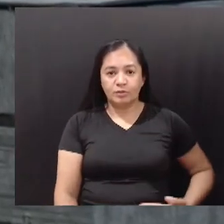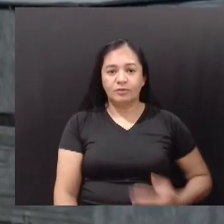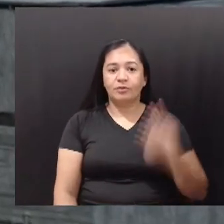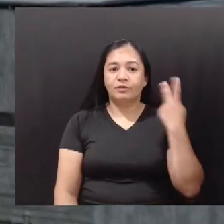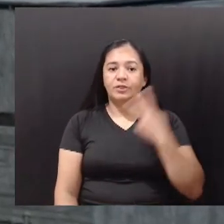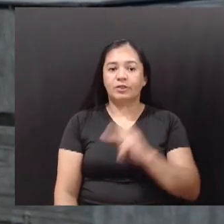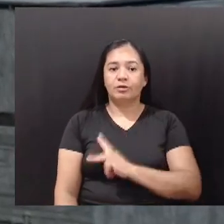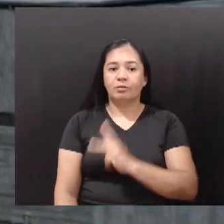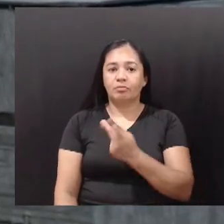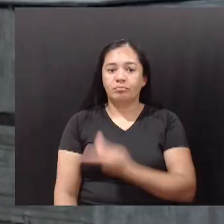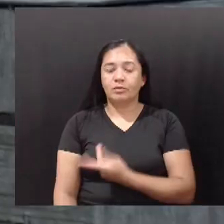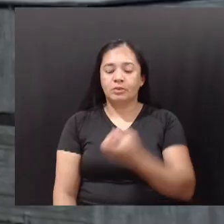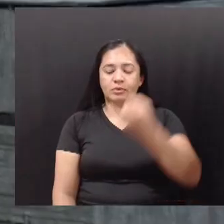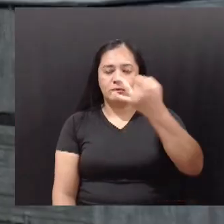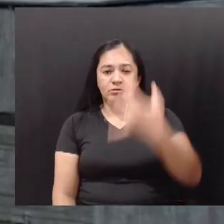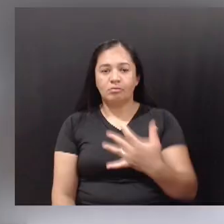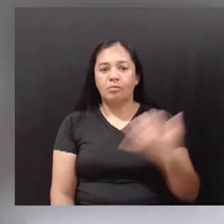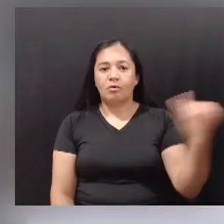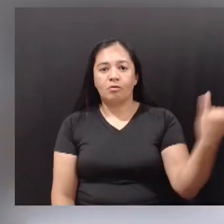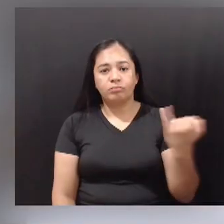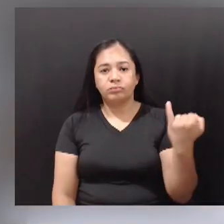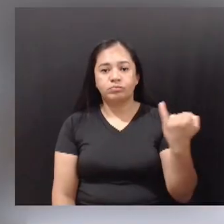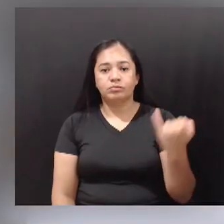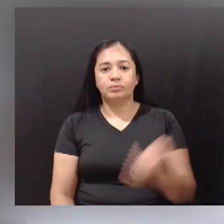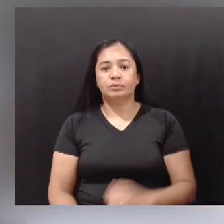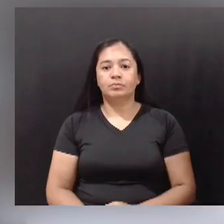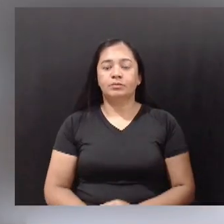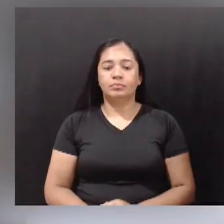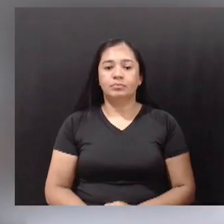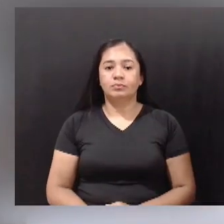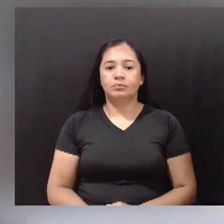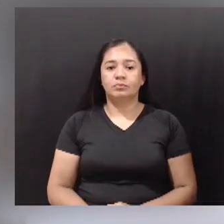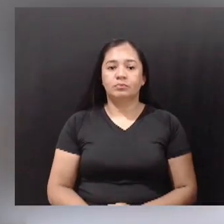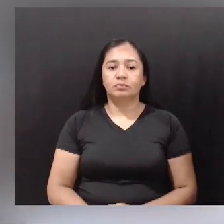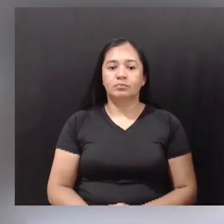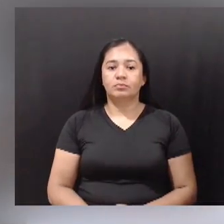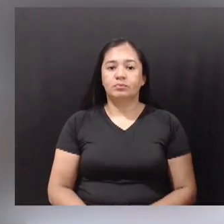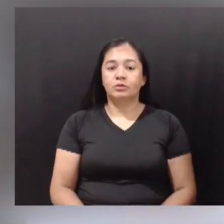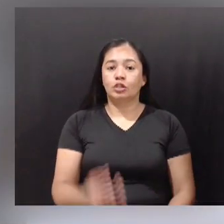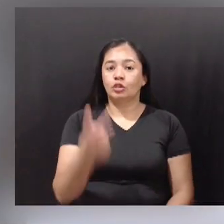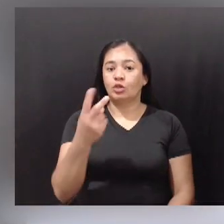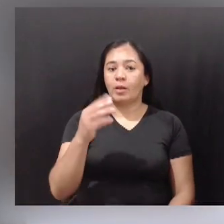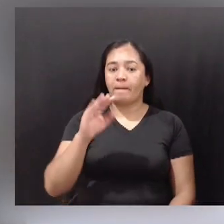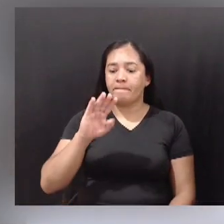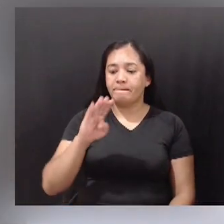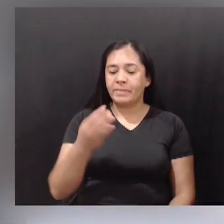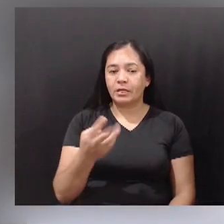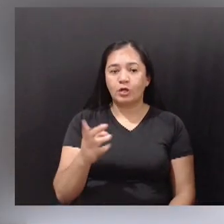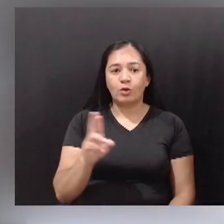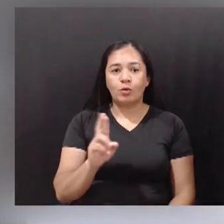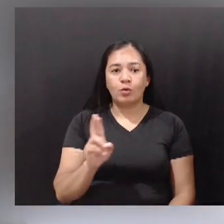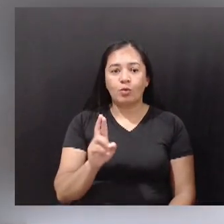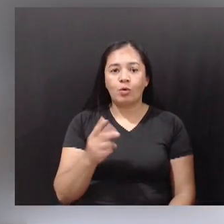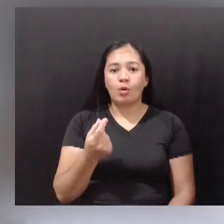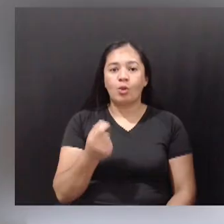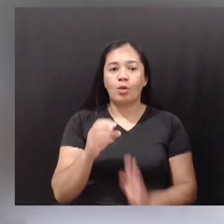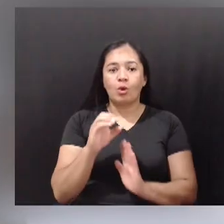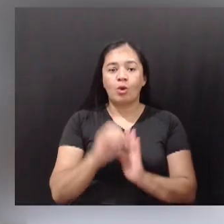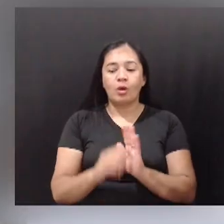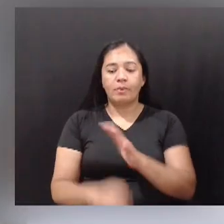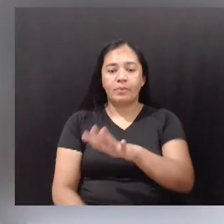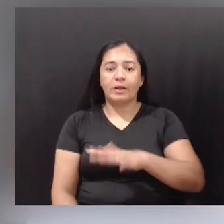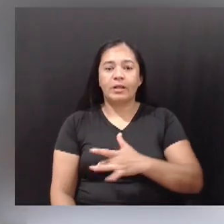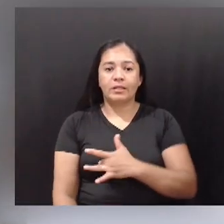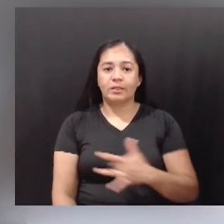da importância desse montante. Mais de 2 bilhões de reais de orçamento para a saúde, incluindo a